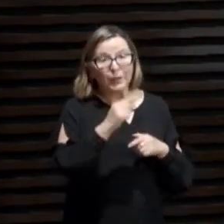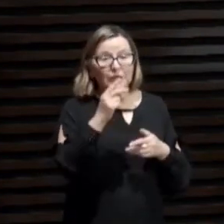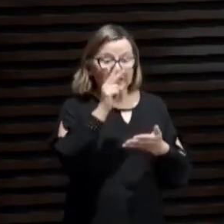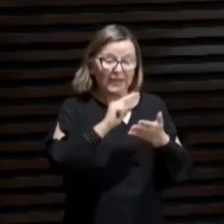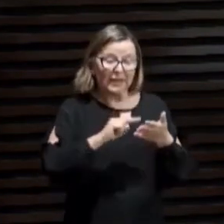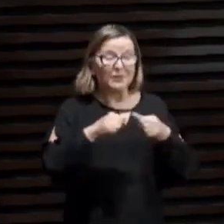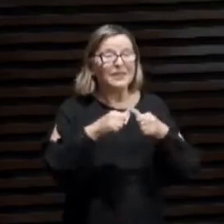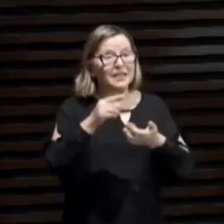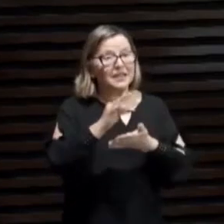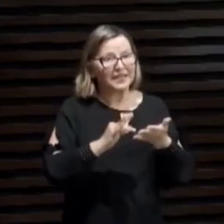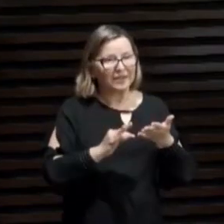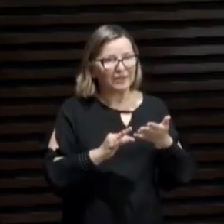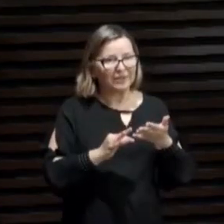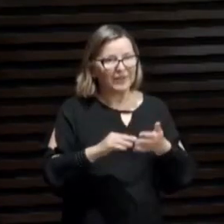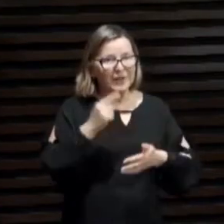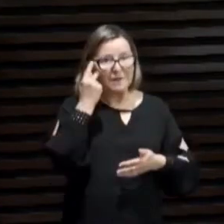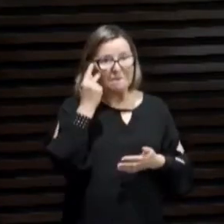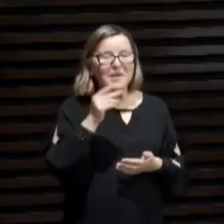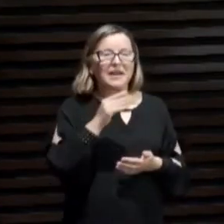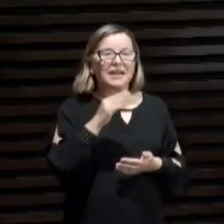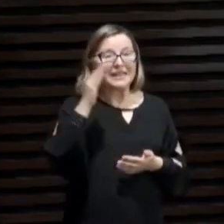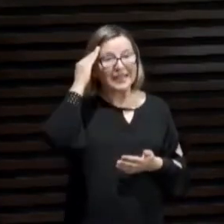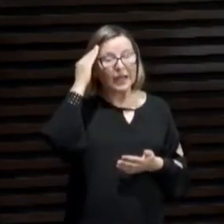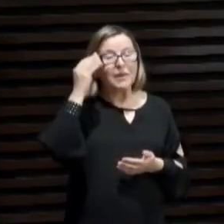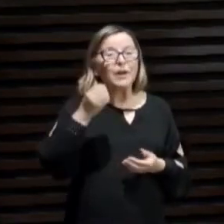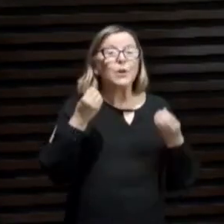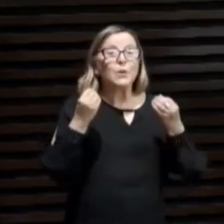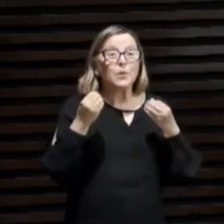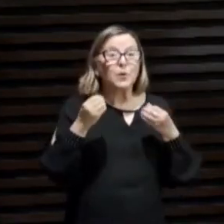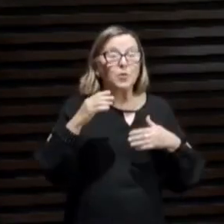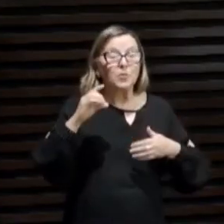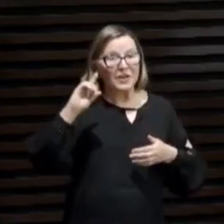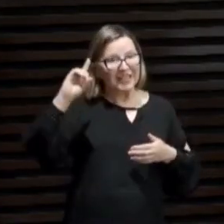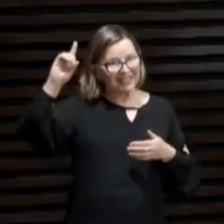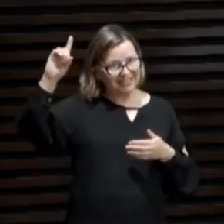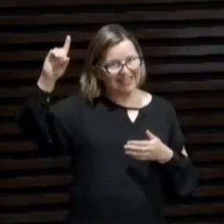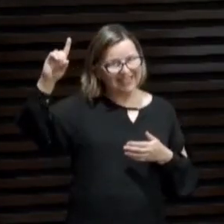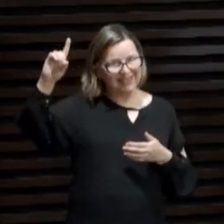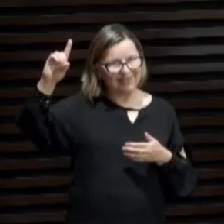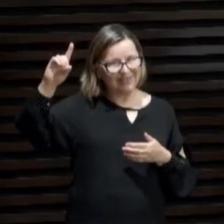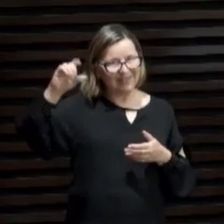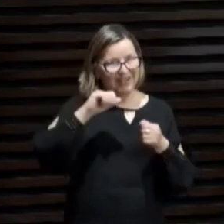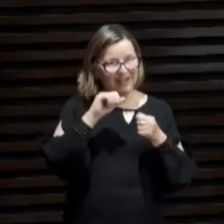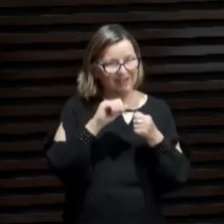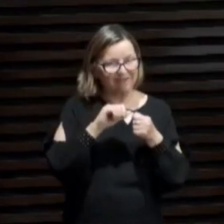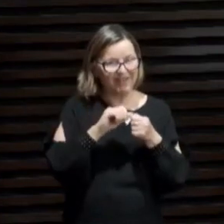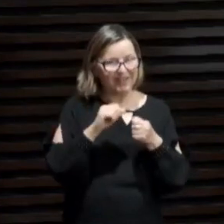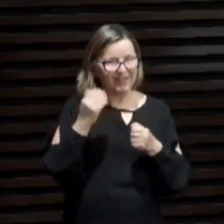que o Espírito Santo agia no Velho Testamento. Como é que Deus começou a distribuição do Espírito no Antigo Testamento.